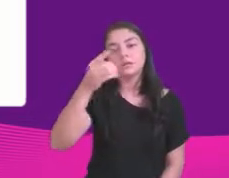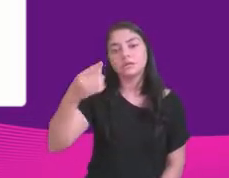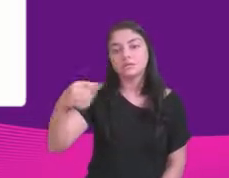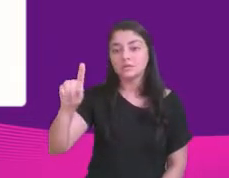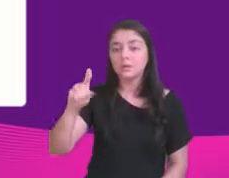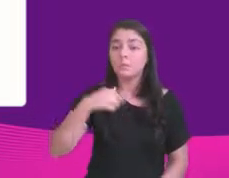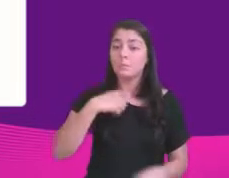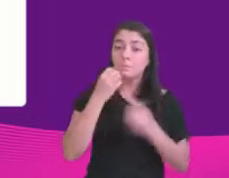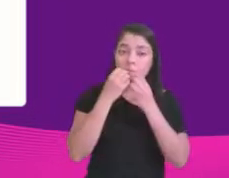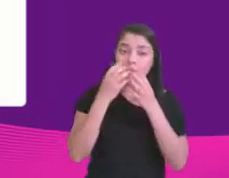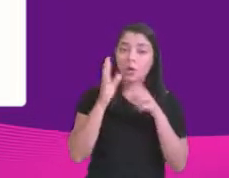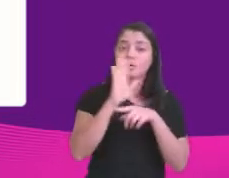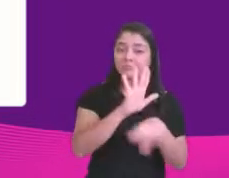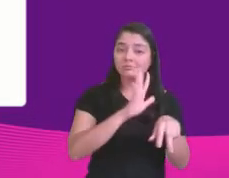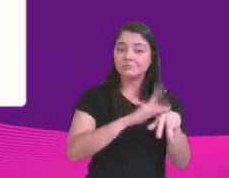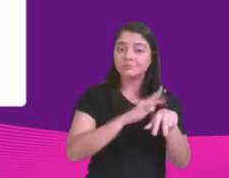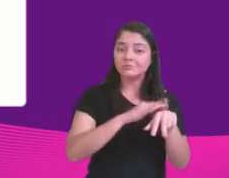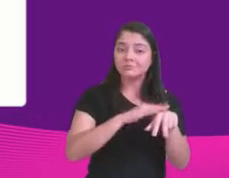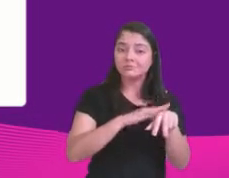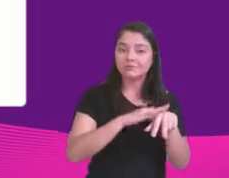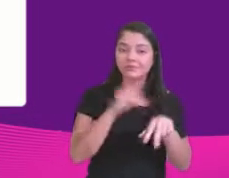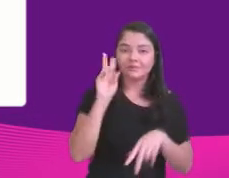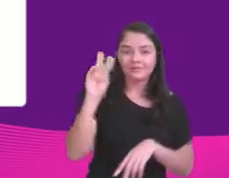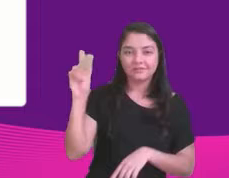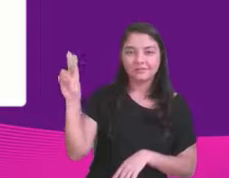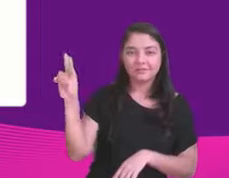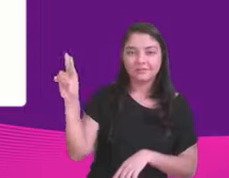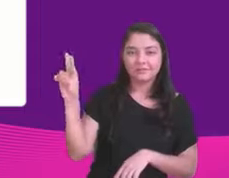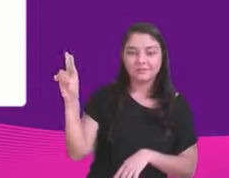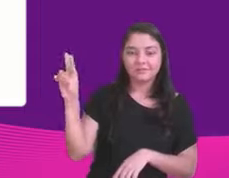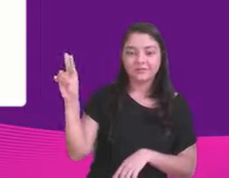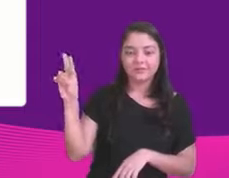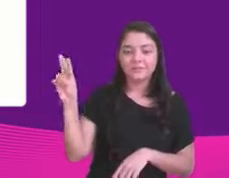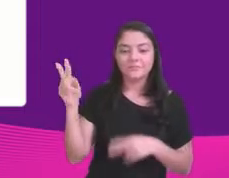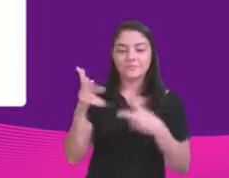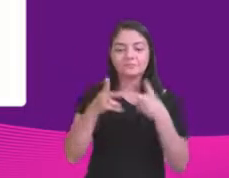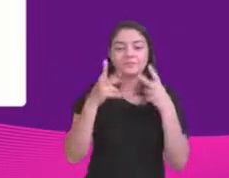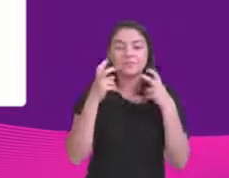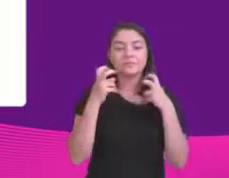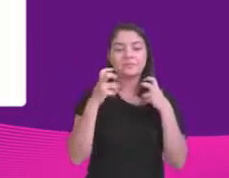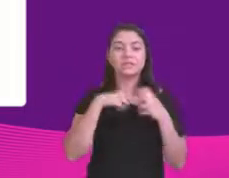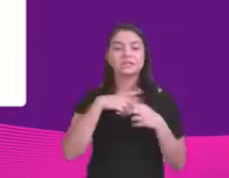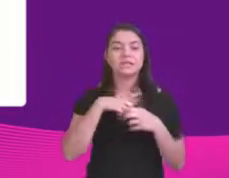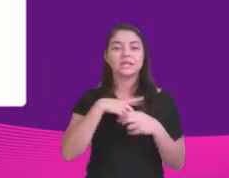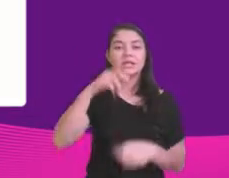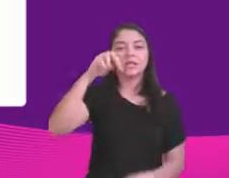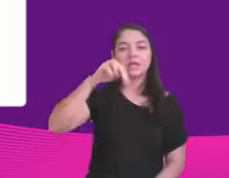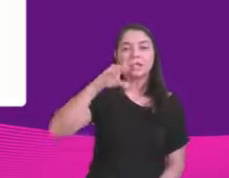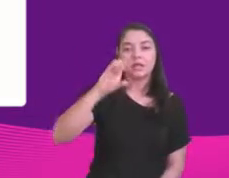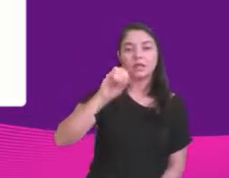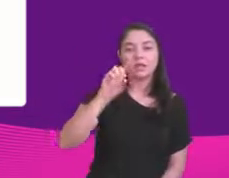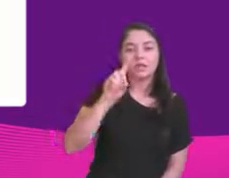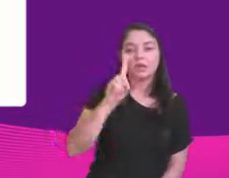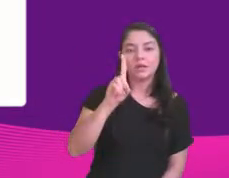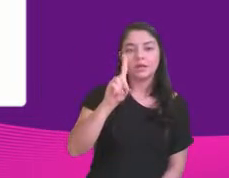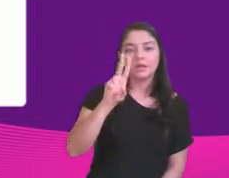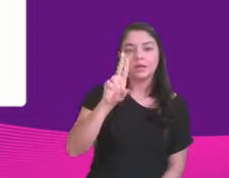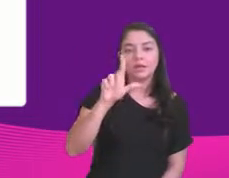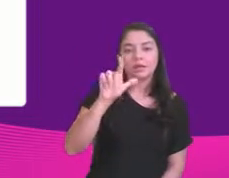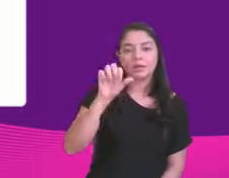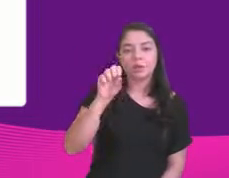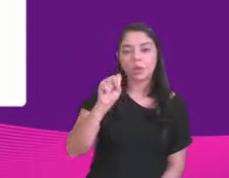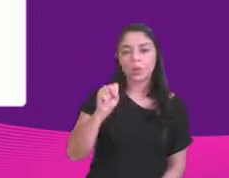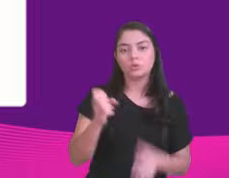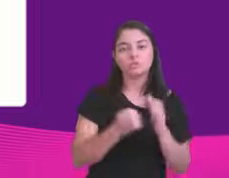uma peritonectomia da goteira paretocólica, a gente vê aqui nódulos de carcinomatose, você vê o baço também com carcinomatose, então é